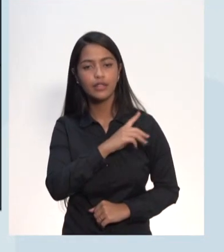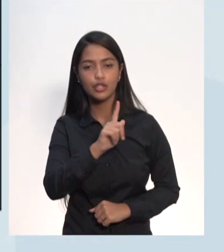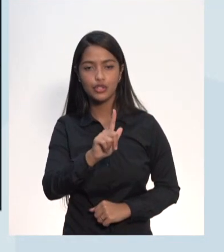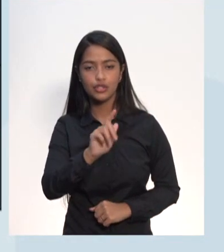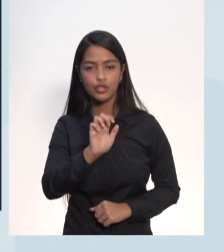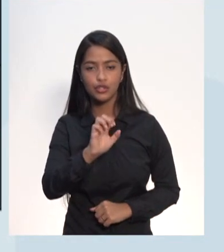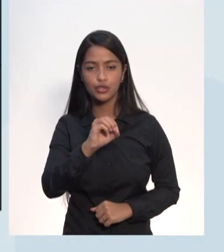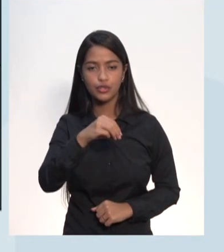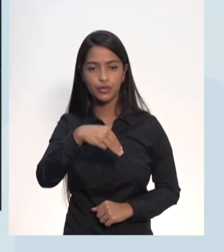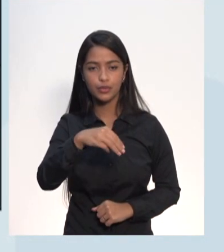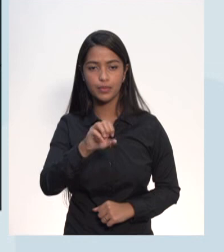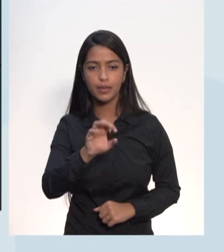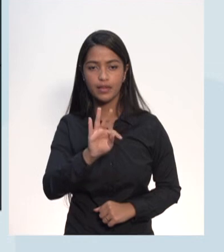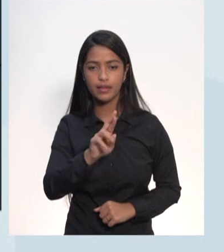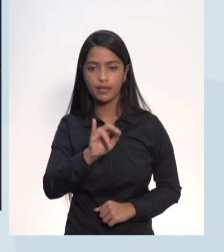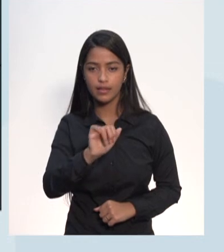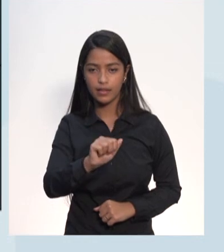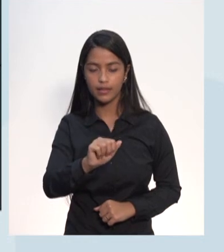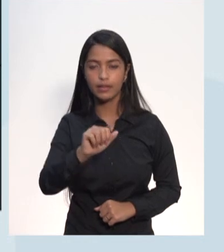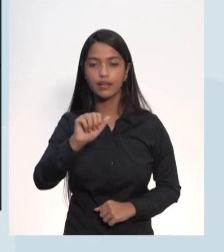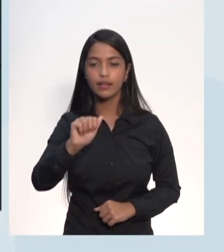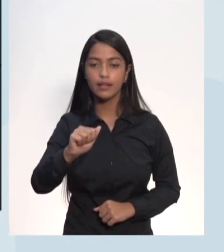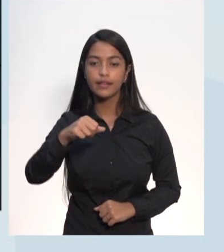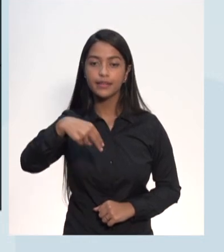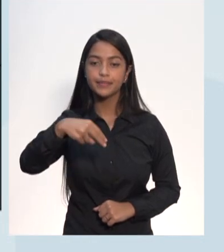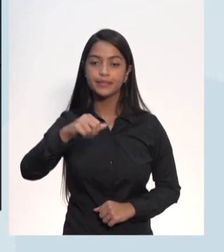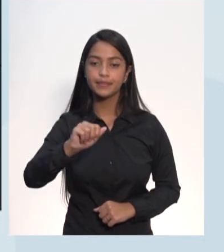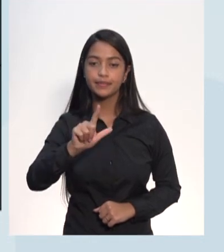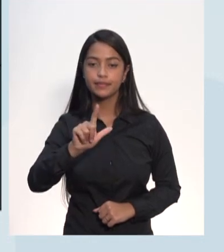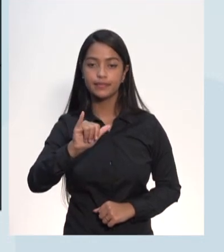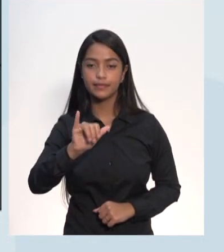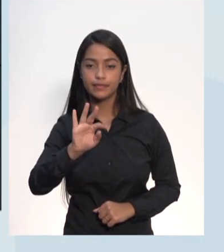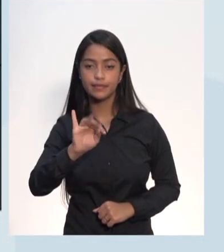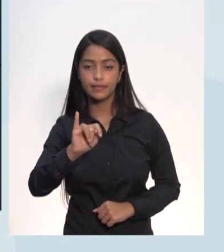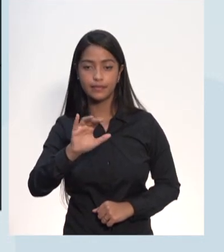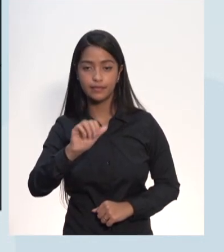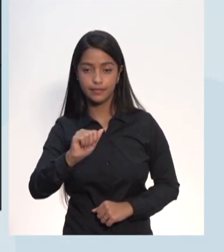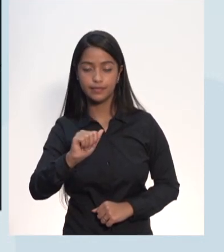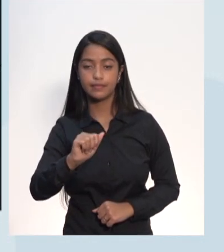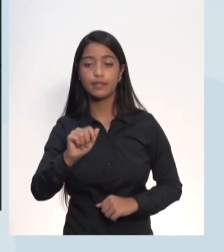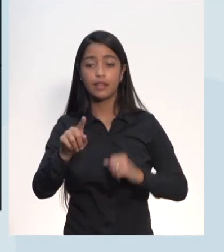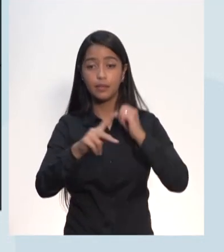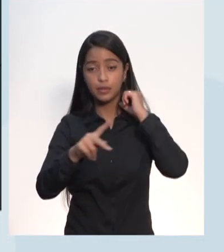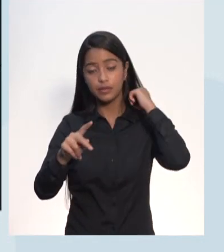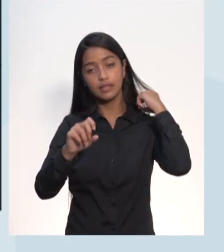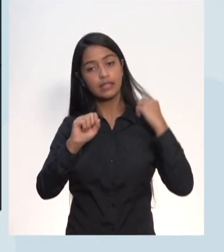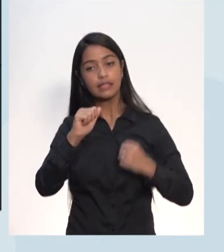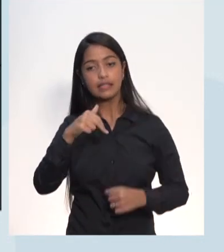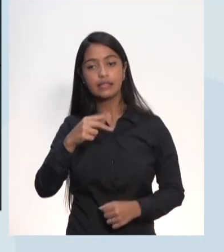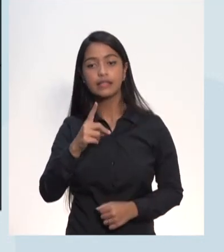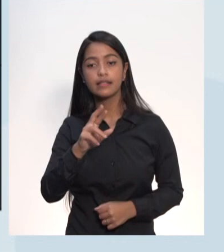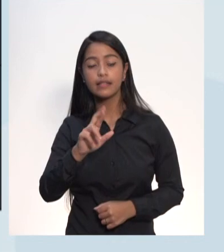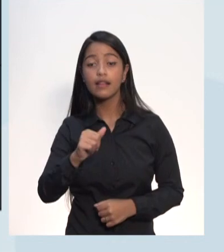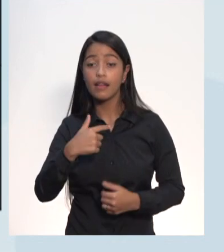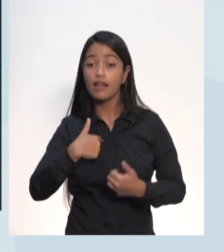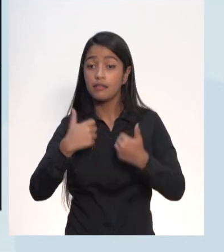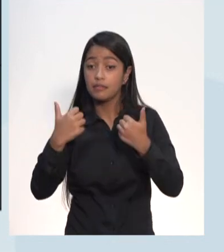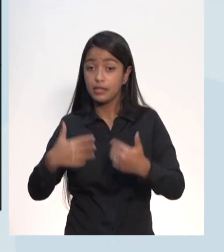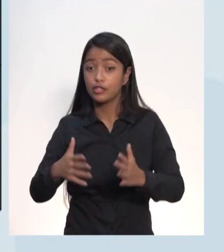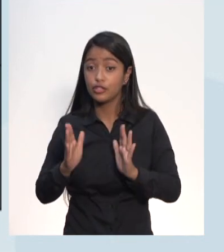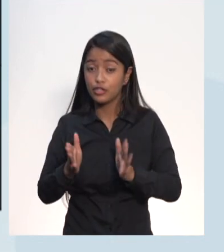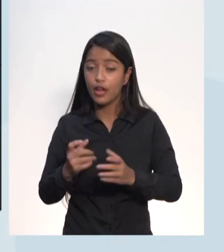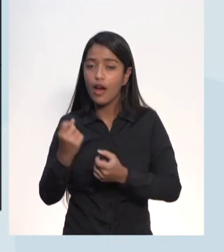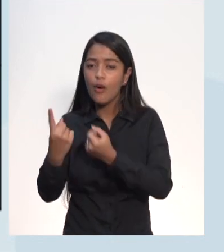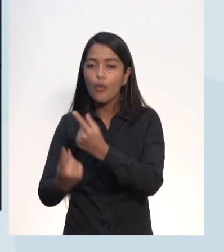até uma aula eu participei com a professora Sandra, que alguns alunos, eles, olha, eu estou com dificuldade de plano cartesiano, eu